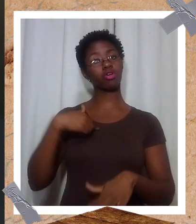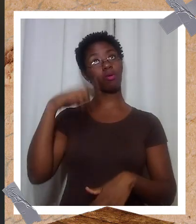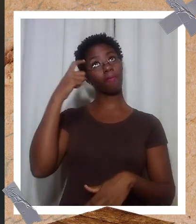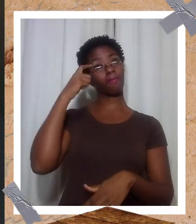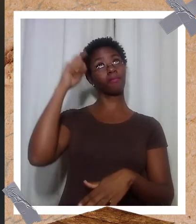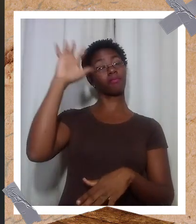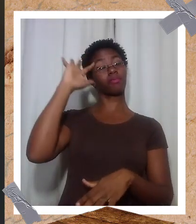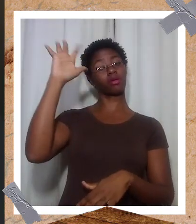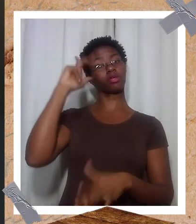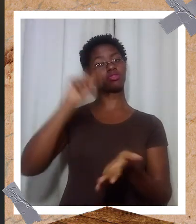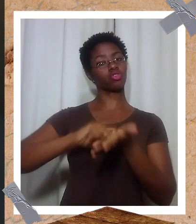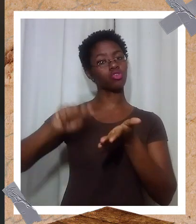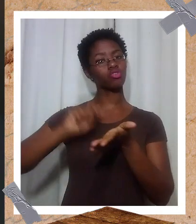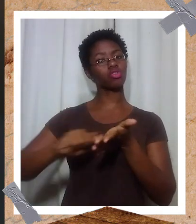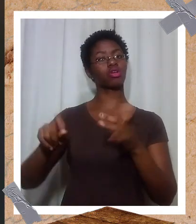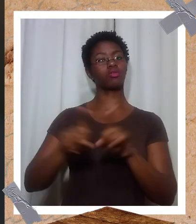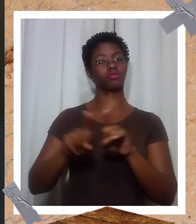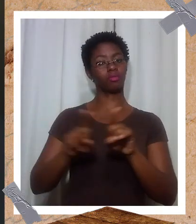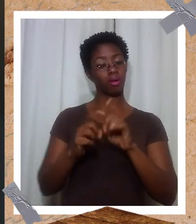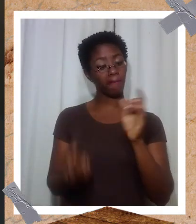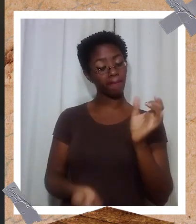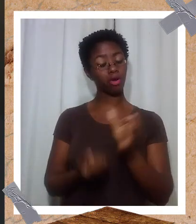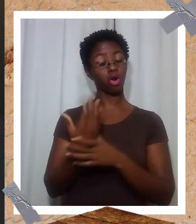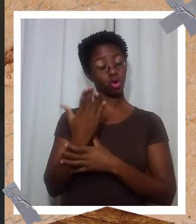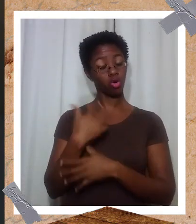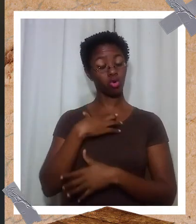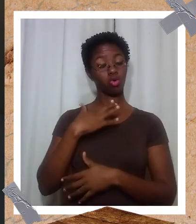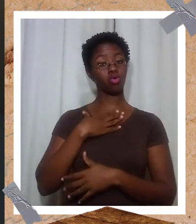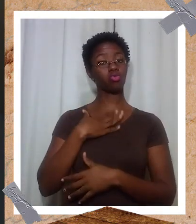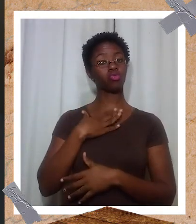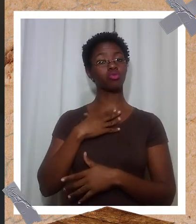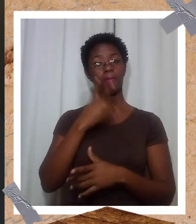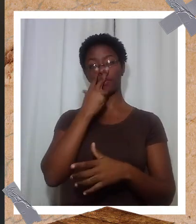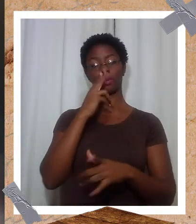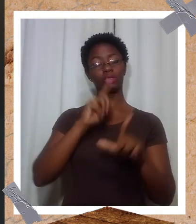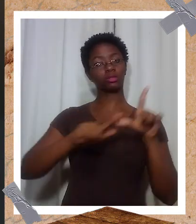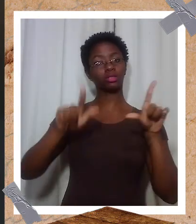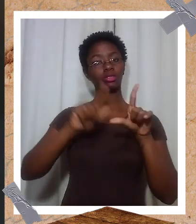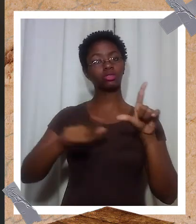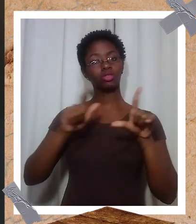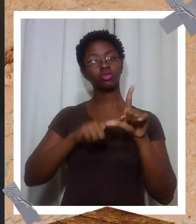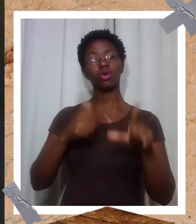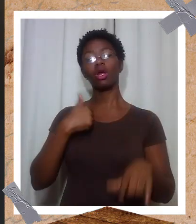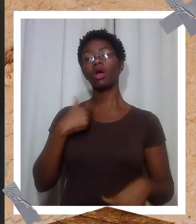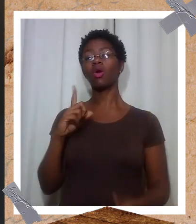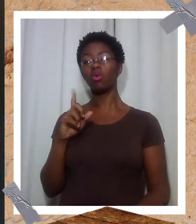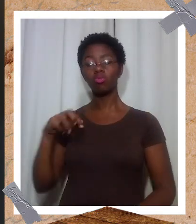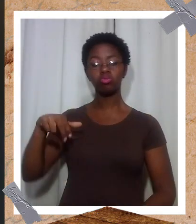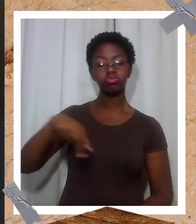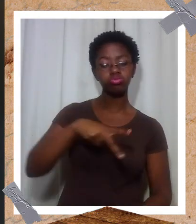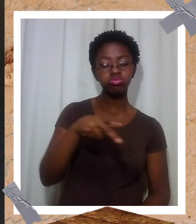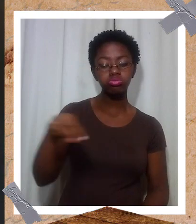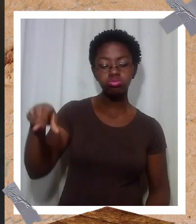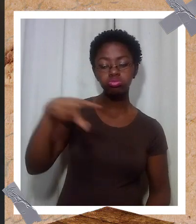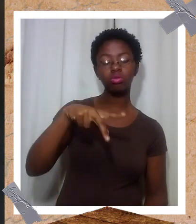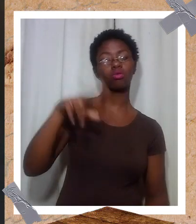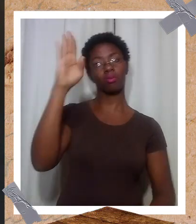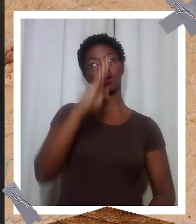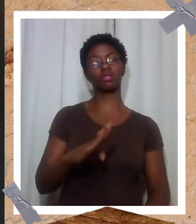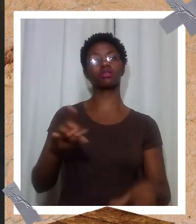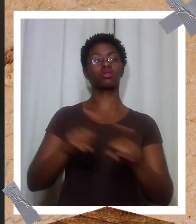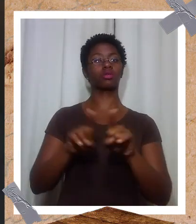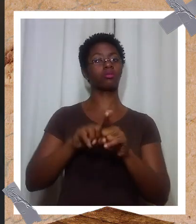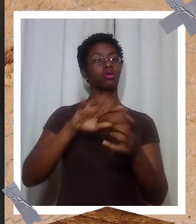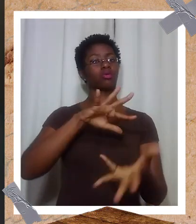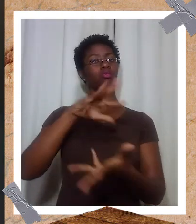penso, do que eu escrevo, do que eu produzo, essa literatura ela me fez circular pelo Brasil, me fez circular pelo mundo, né? Por